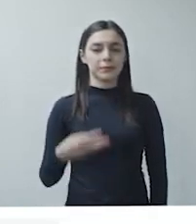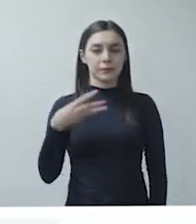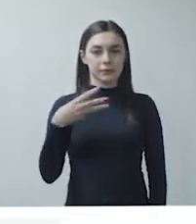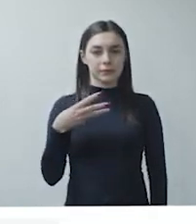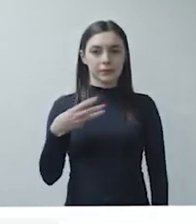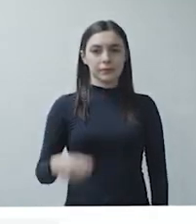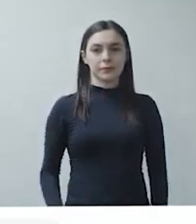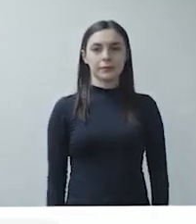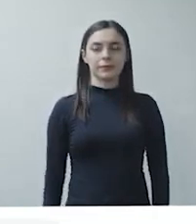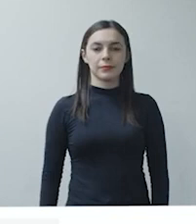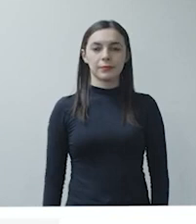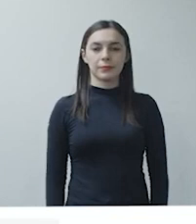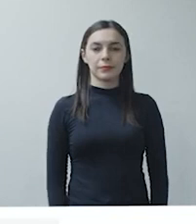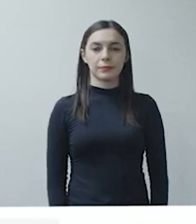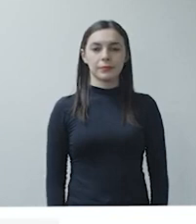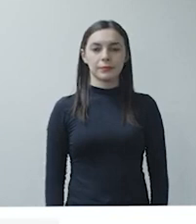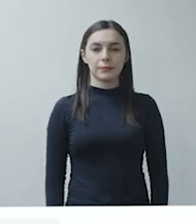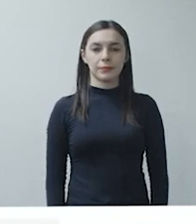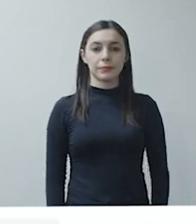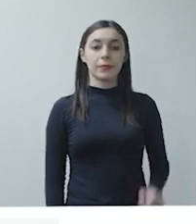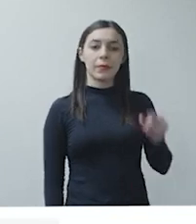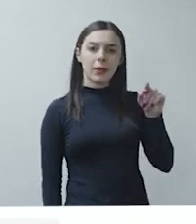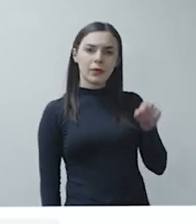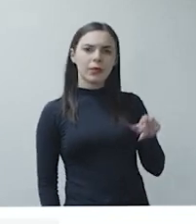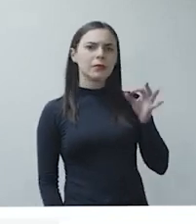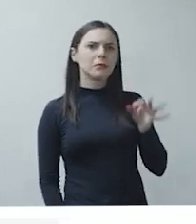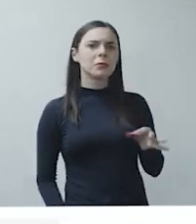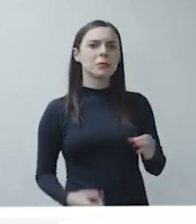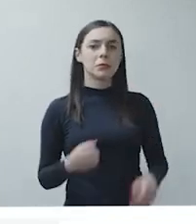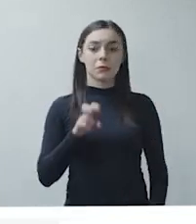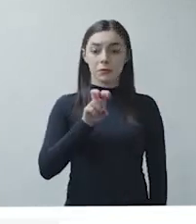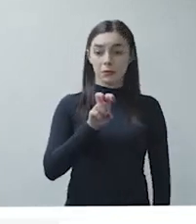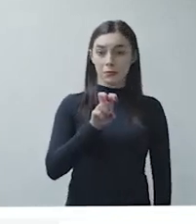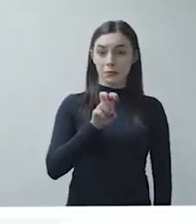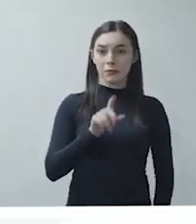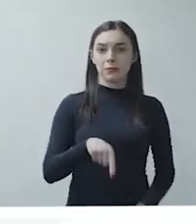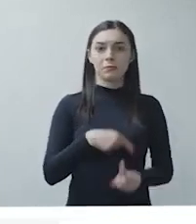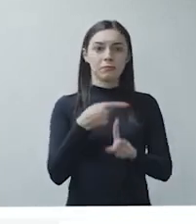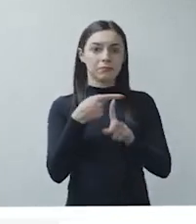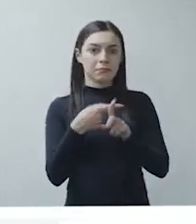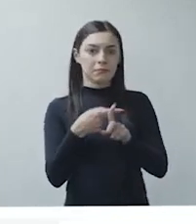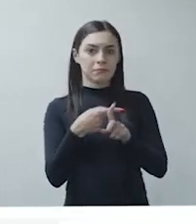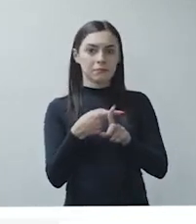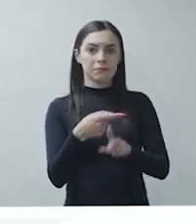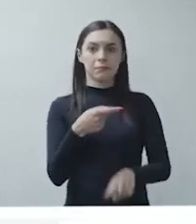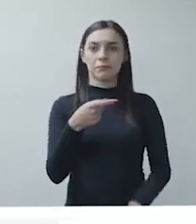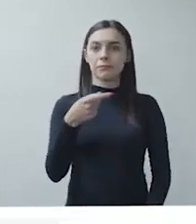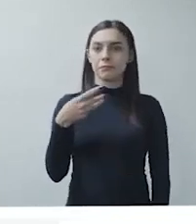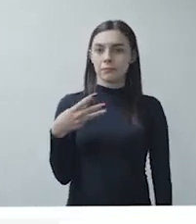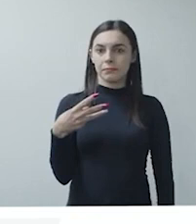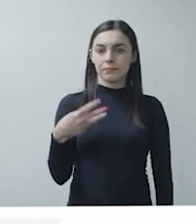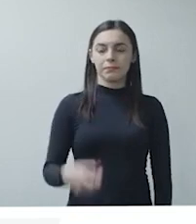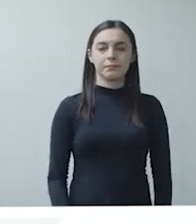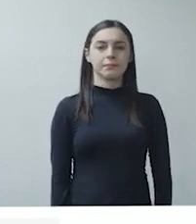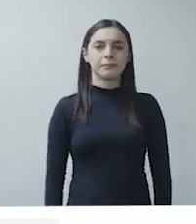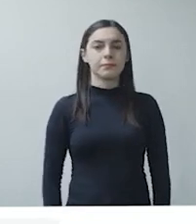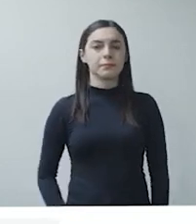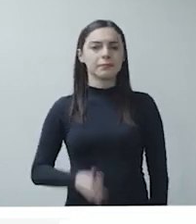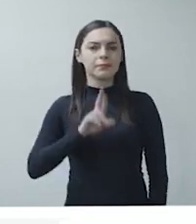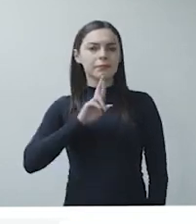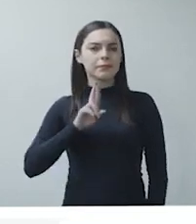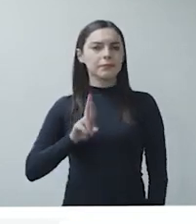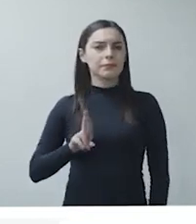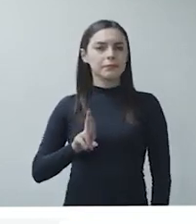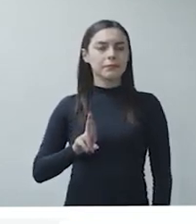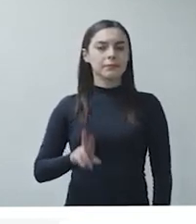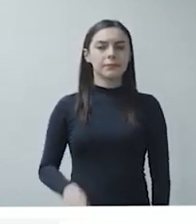3. Então, Júlio acertou 5 mais 3, que é igual